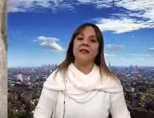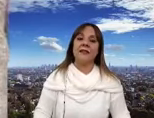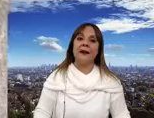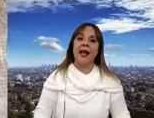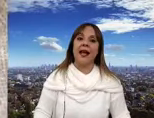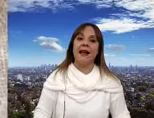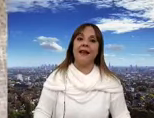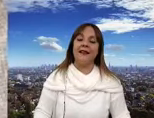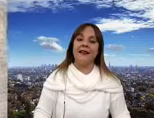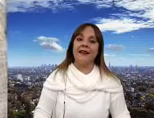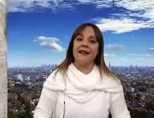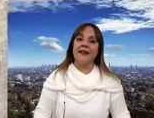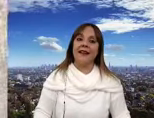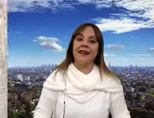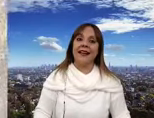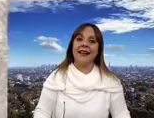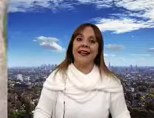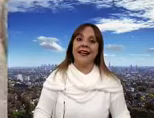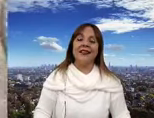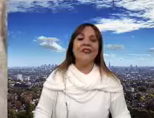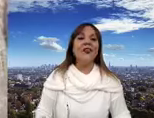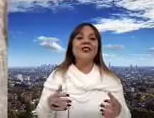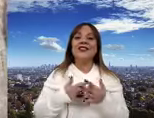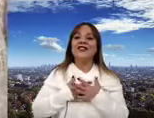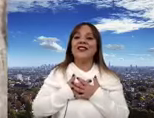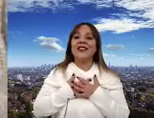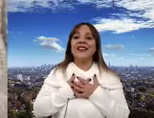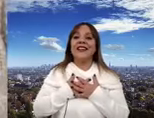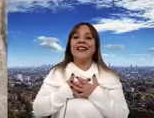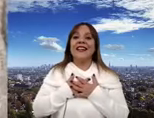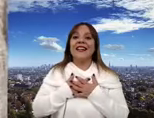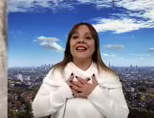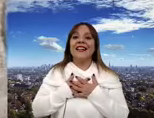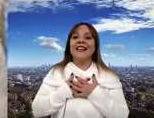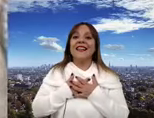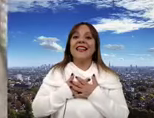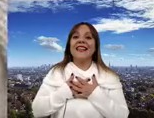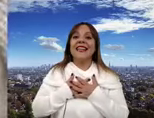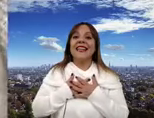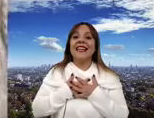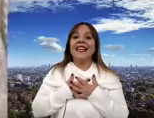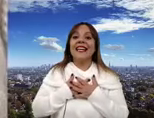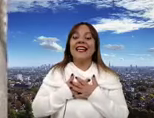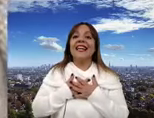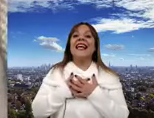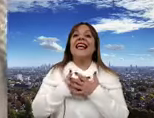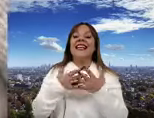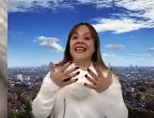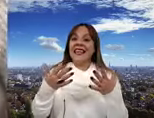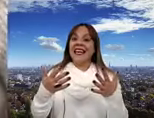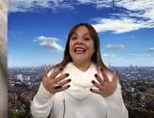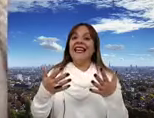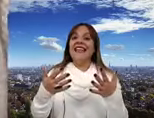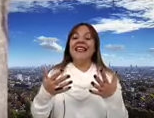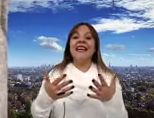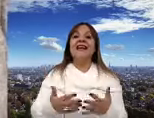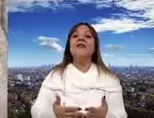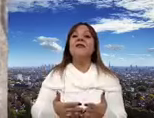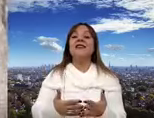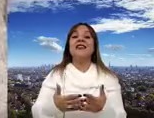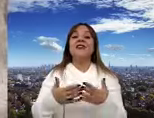ela? Com certeza. Ah, ele é Nossa. advogado, né, Lili? Ele escreve cartas, 10 folhas. Não, mas